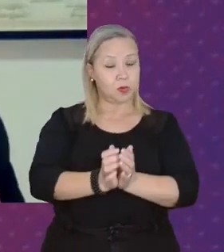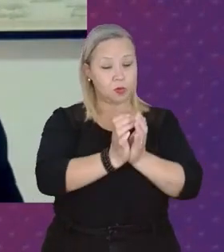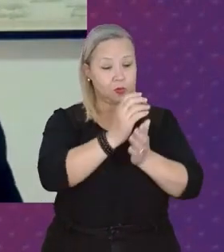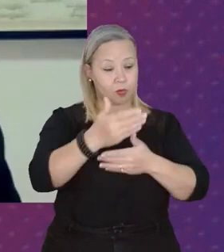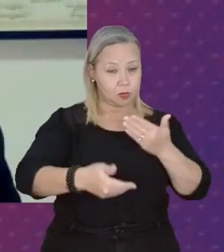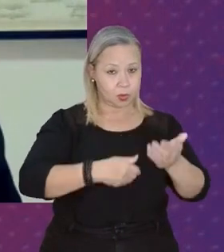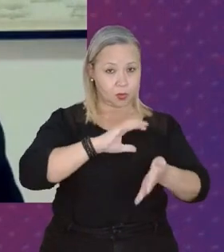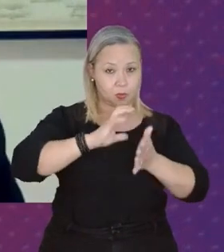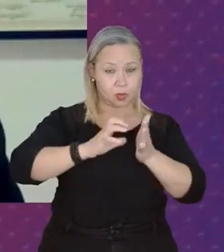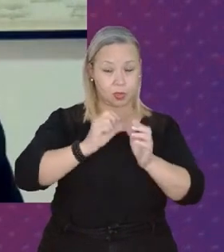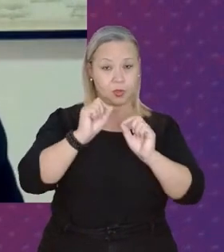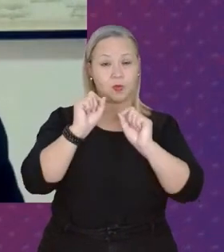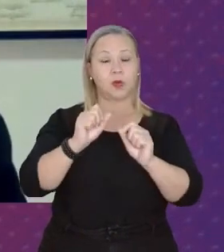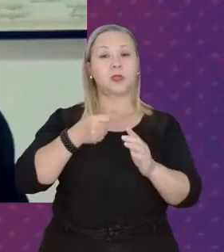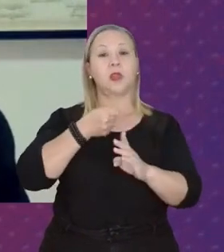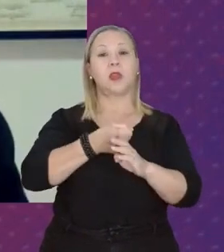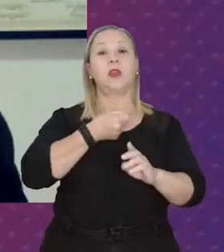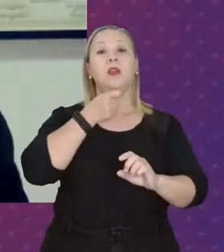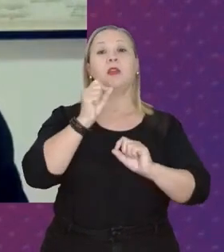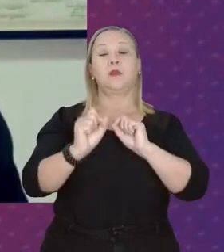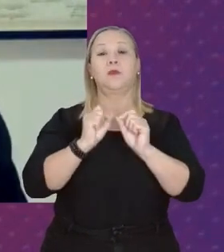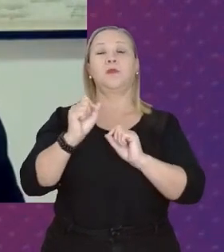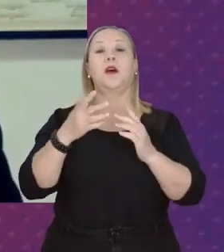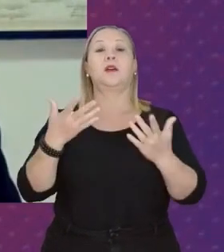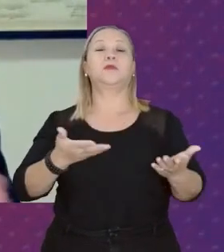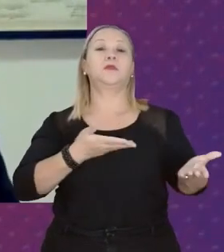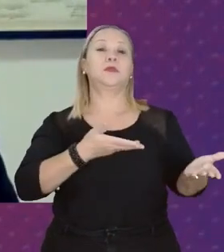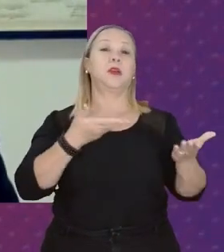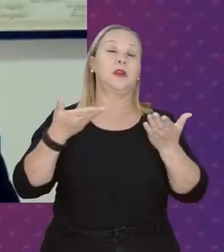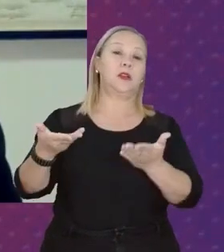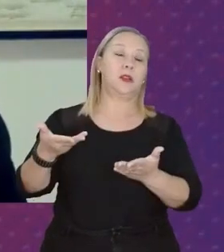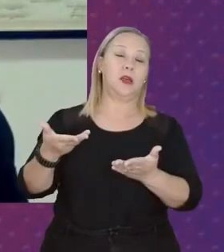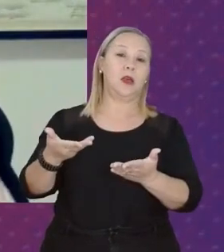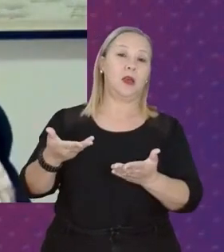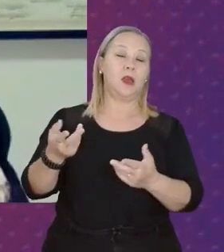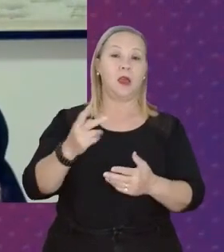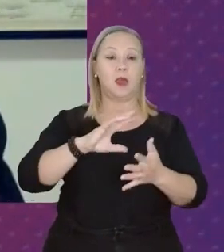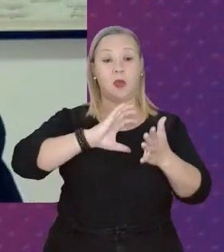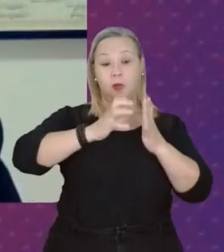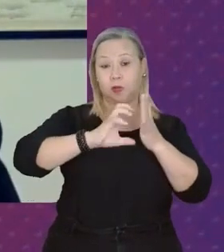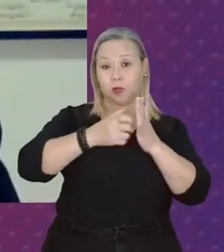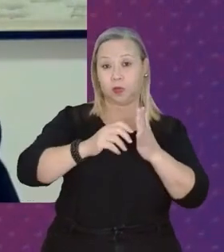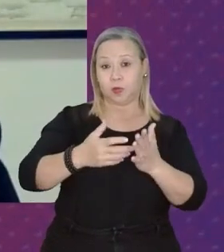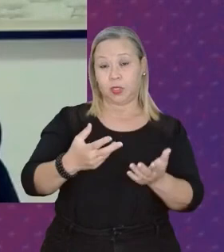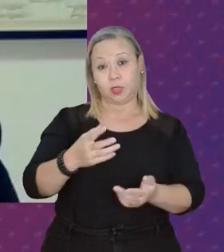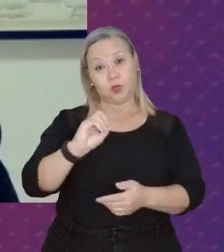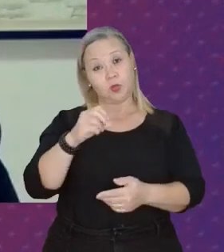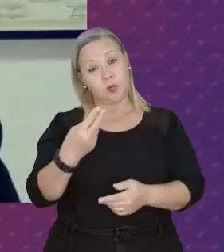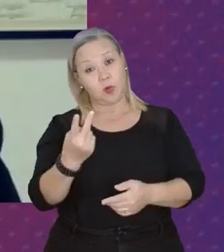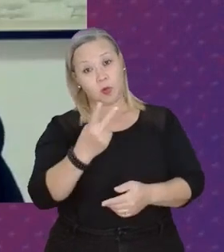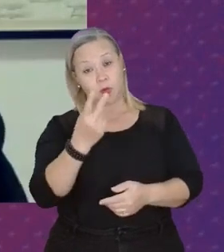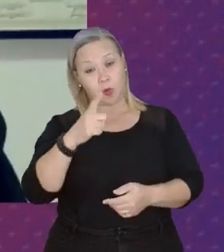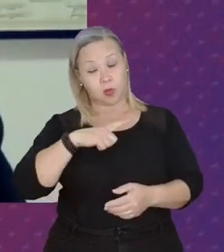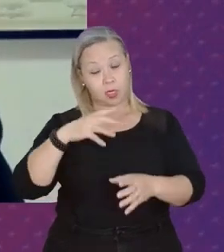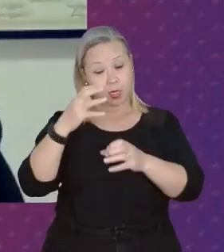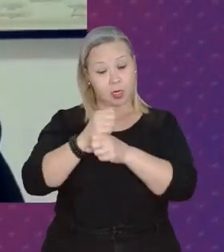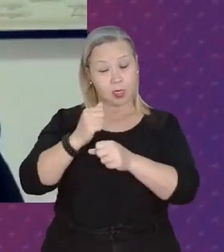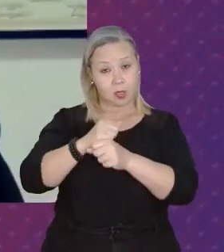ter impactos que levem ambos os partidos ou todos os partidos a terem contas